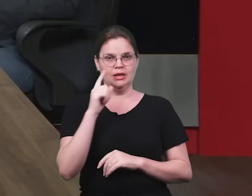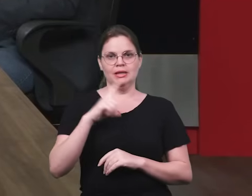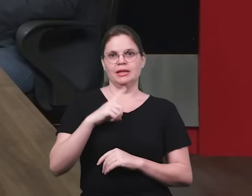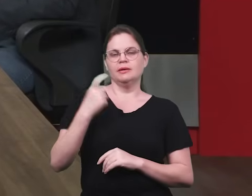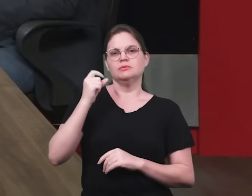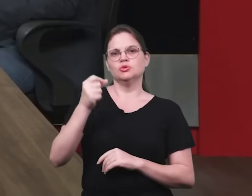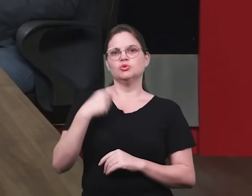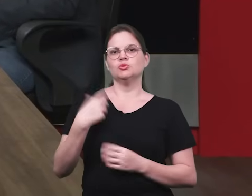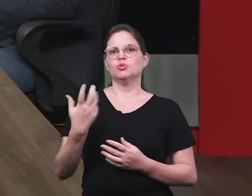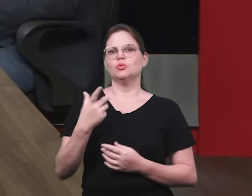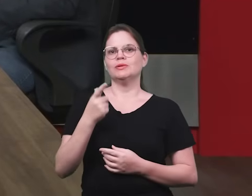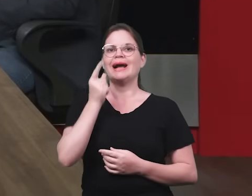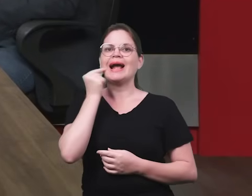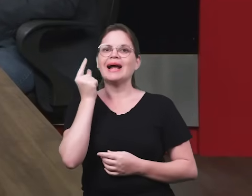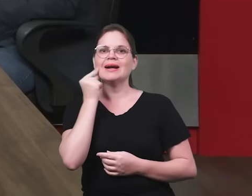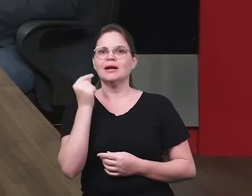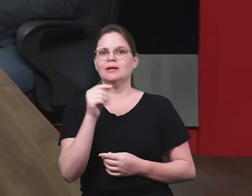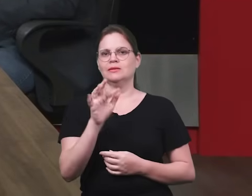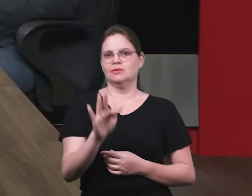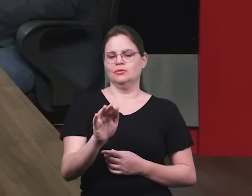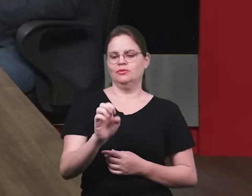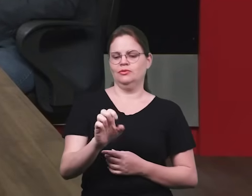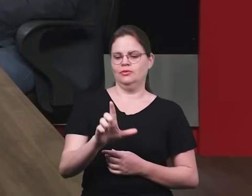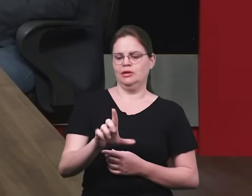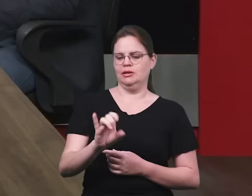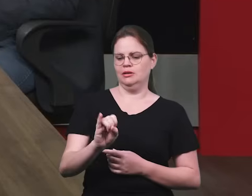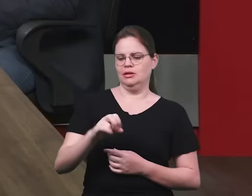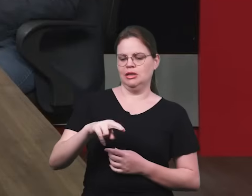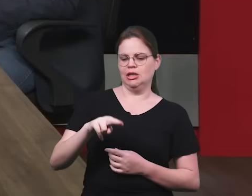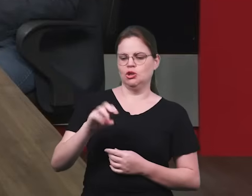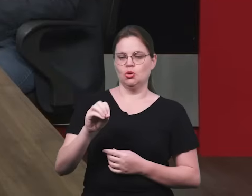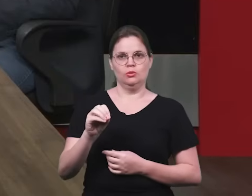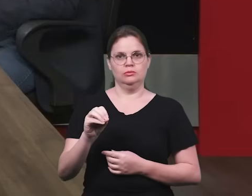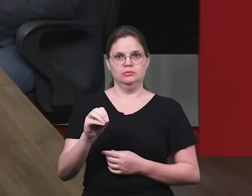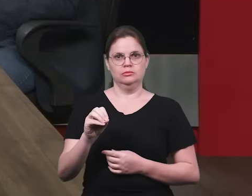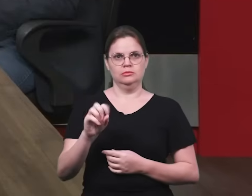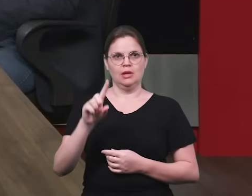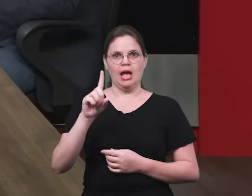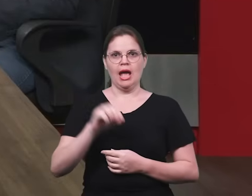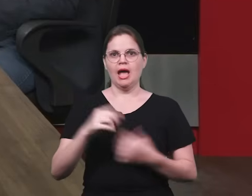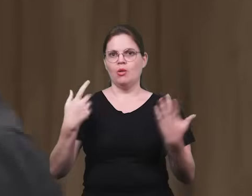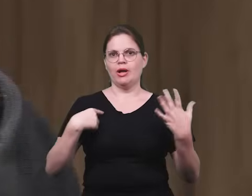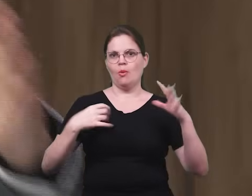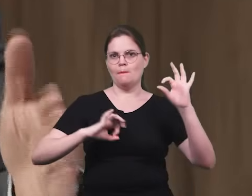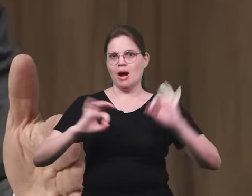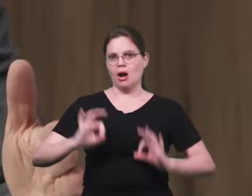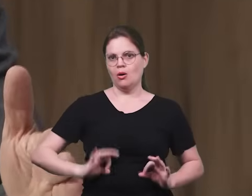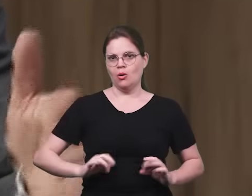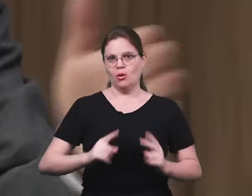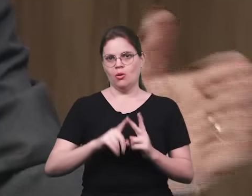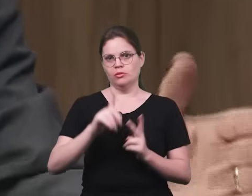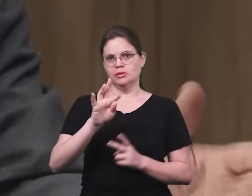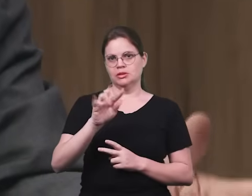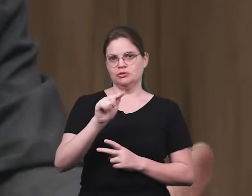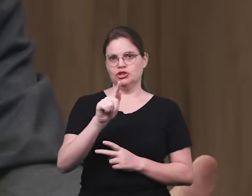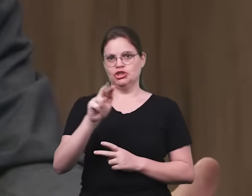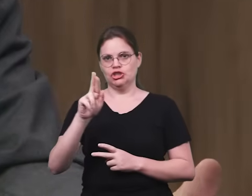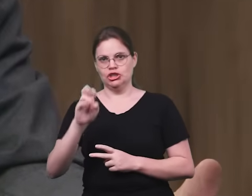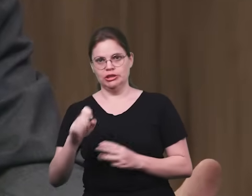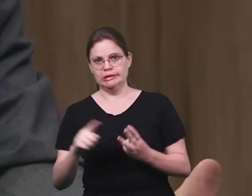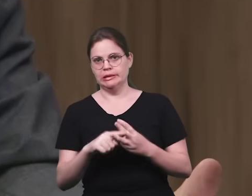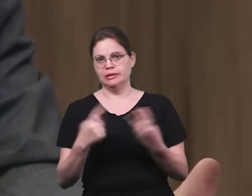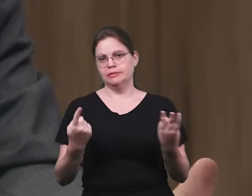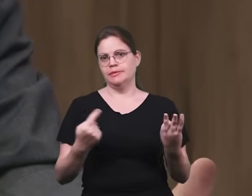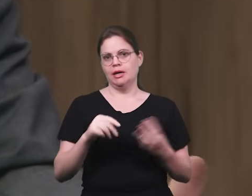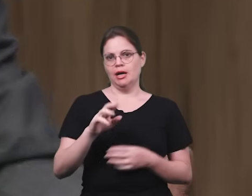felino. Um felino. Sim. Eu não preciso dizer se o felino é uma onça, é um tigre, é um